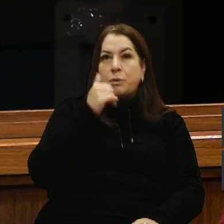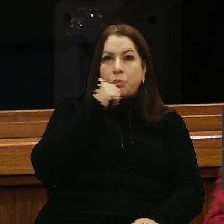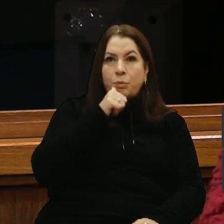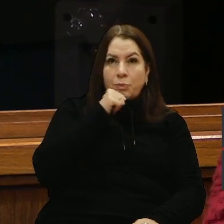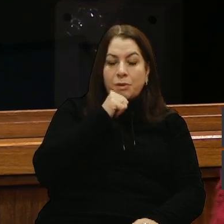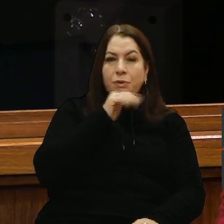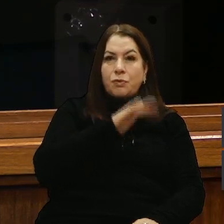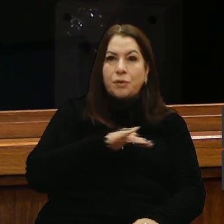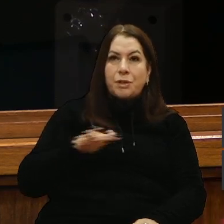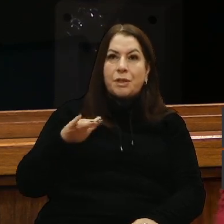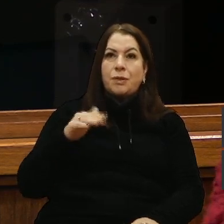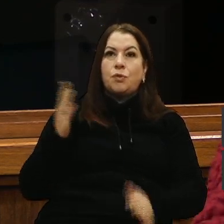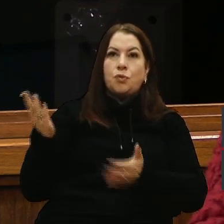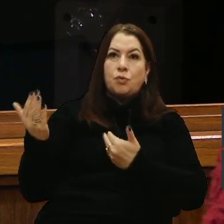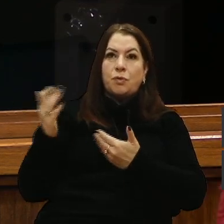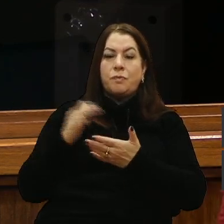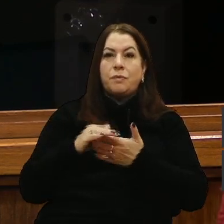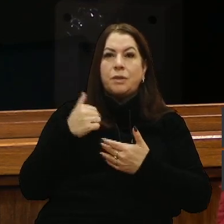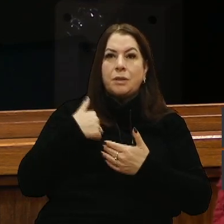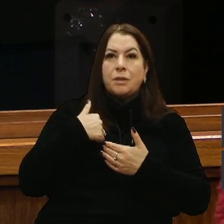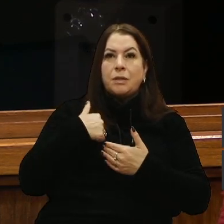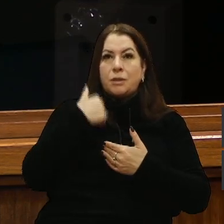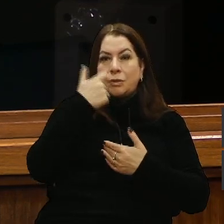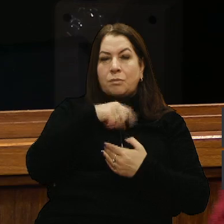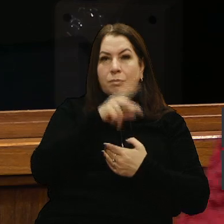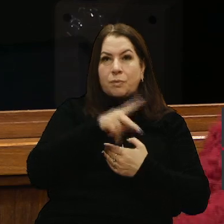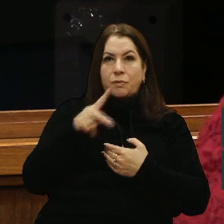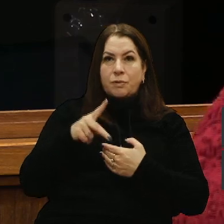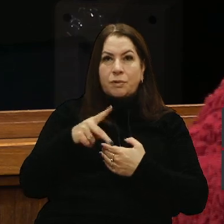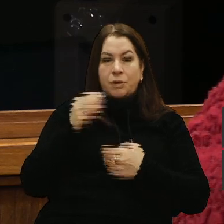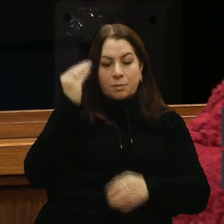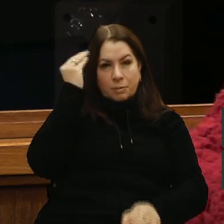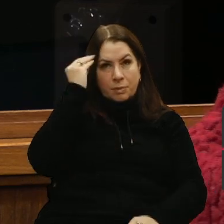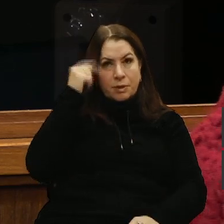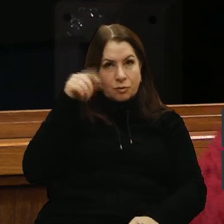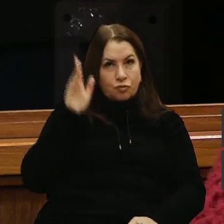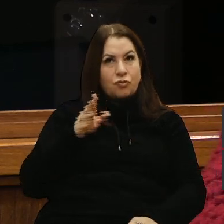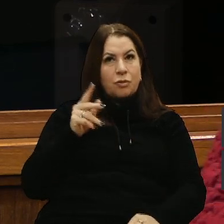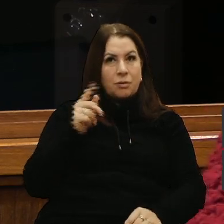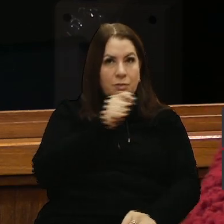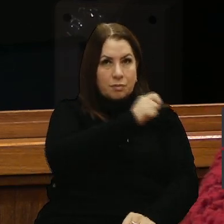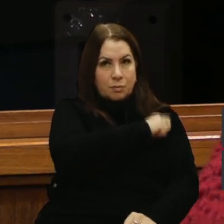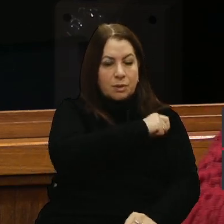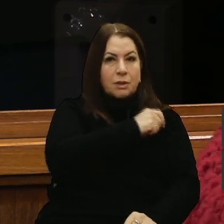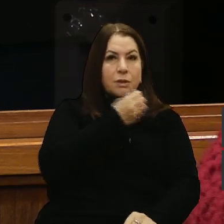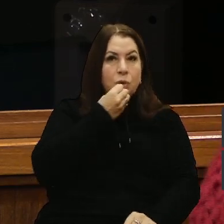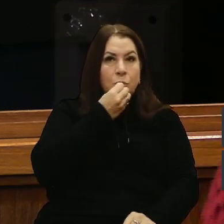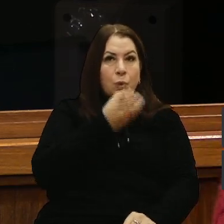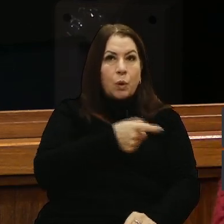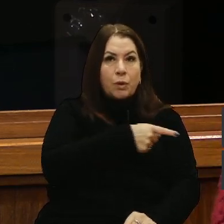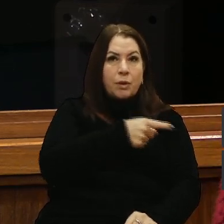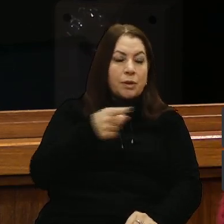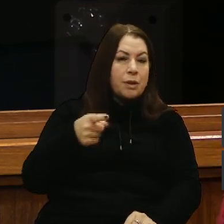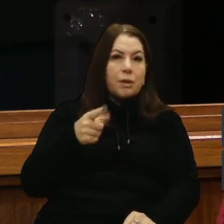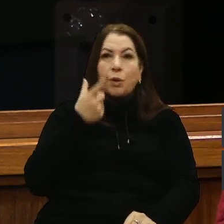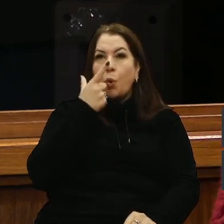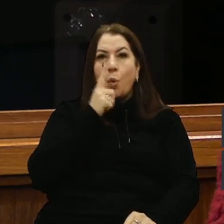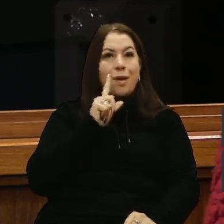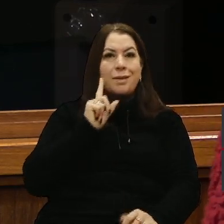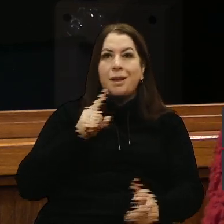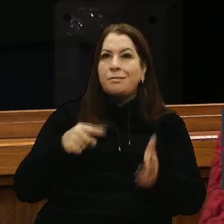mulheres, de crianças, de adolescentes. Eu, como professora, já vivi isso com ex-estudantes minhas, de me contarem. Elas não